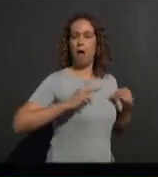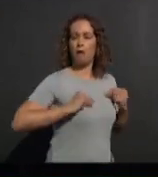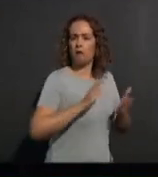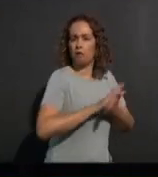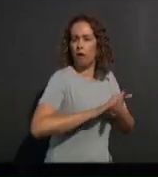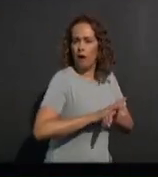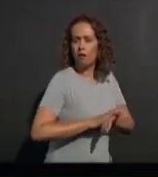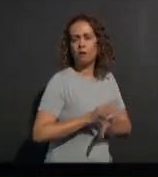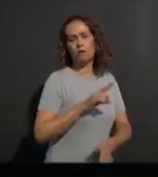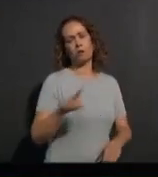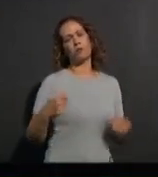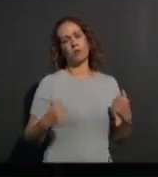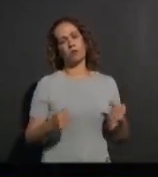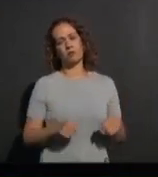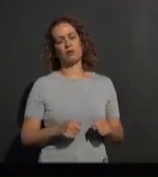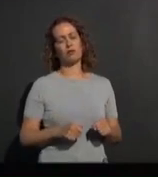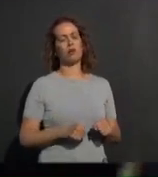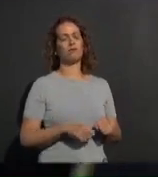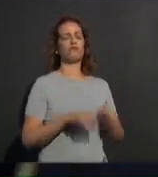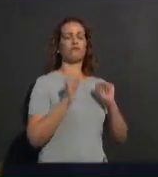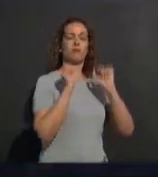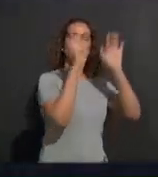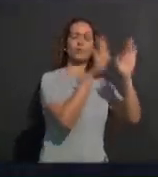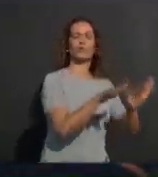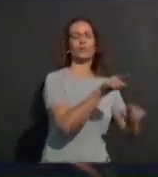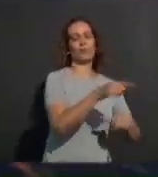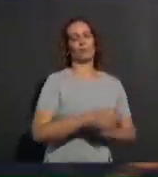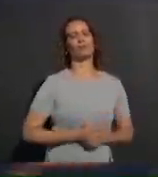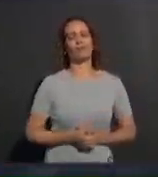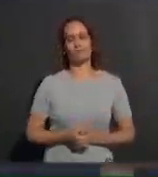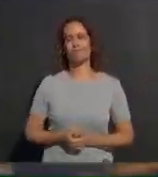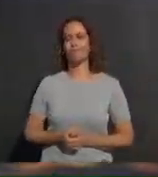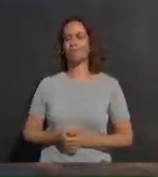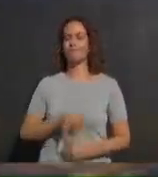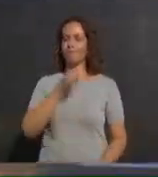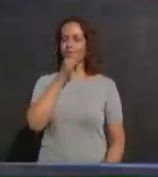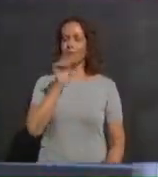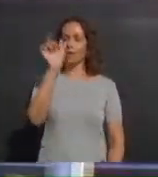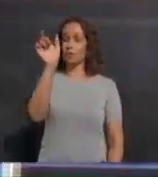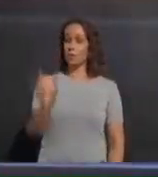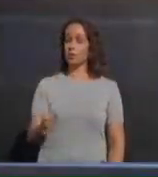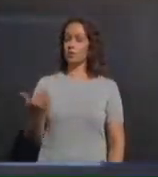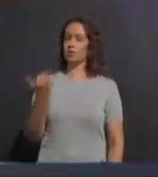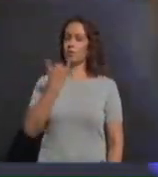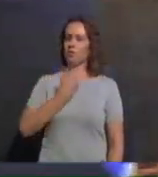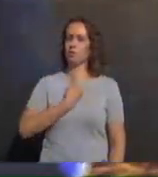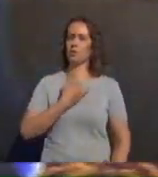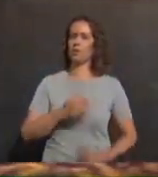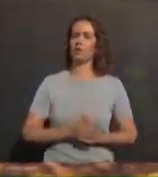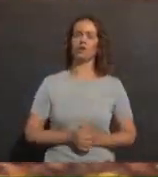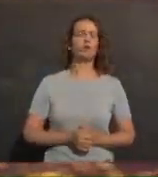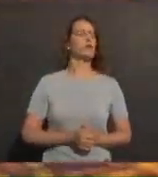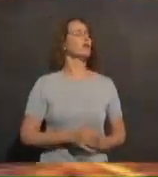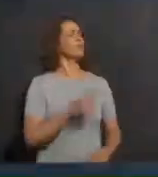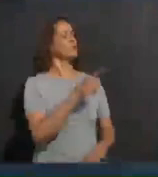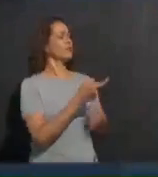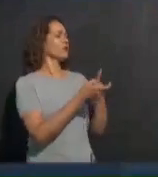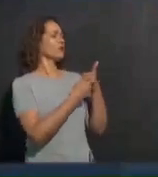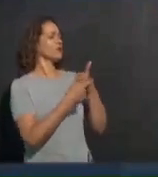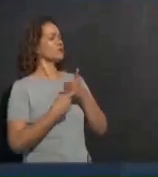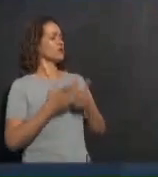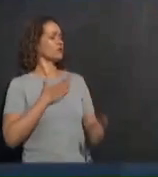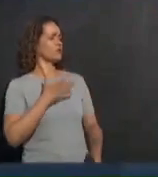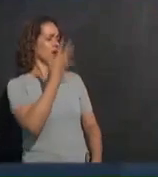e eu curtia todas as fotos dessa pessoa. Um dia essa pessoa me mandou um recado assim: por que você fica curtindo minhas fotos? Se eu não gosto de você, eu falo mal de